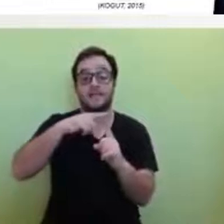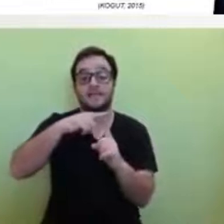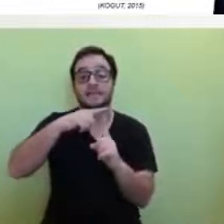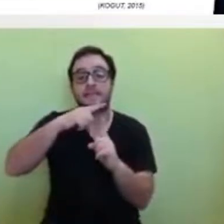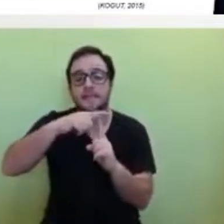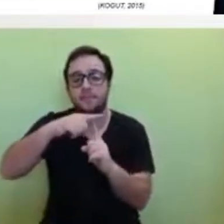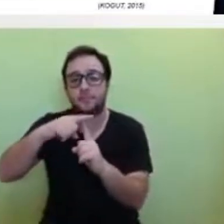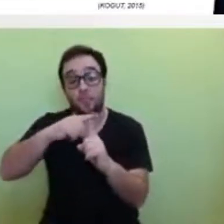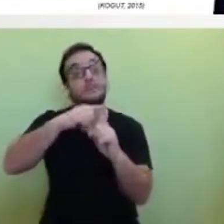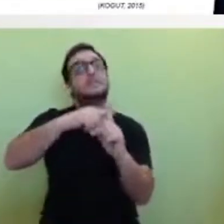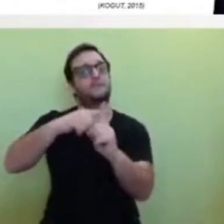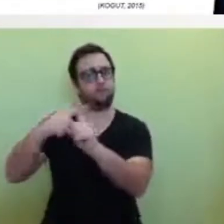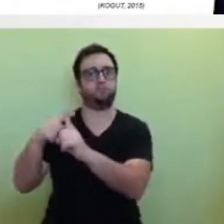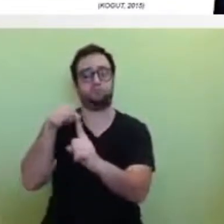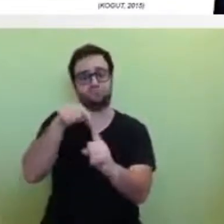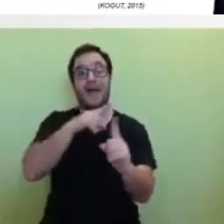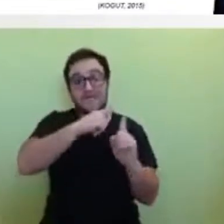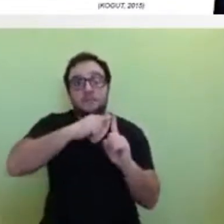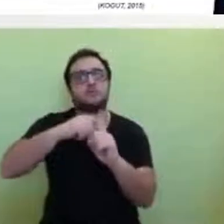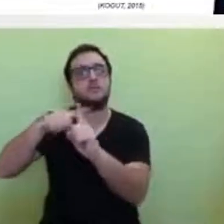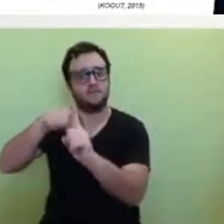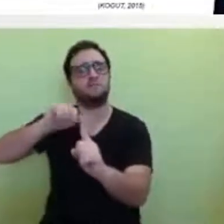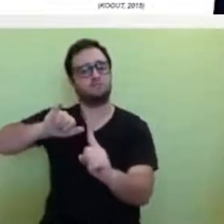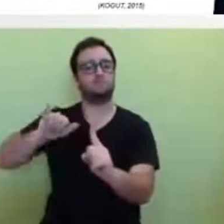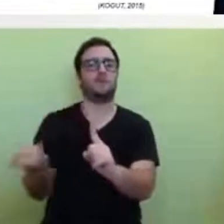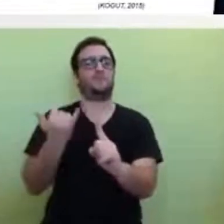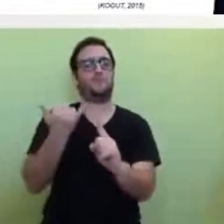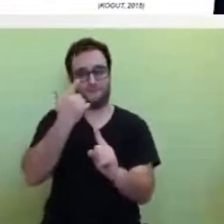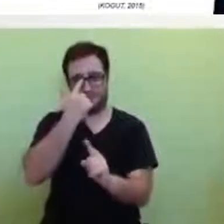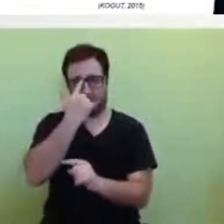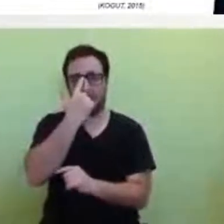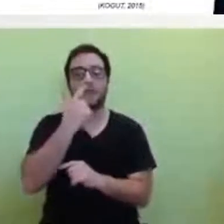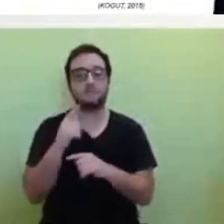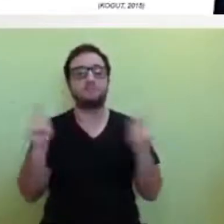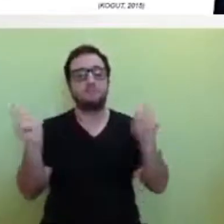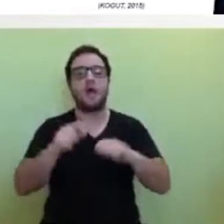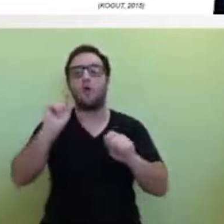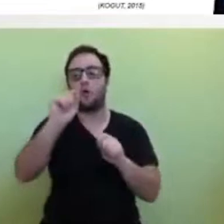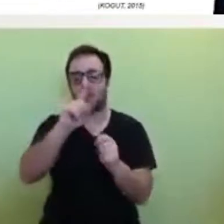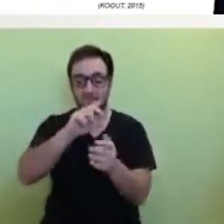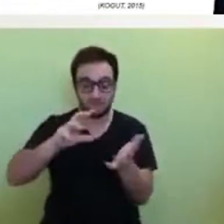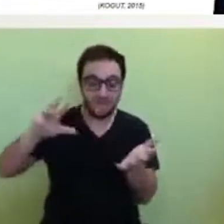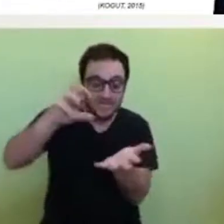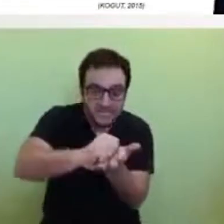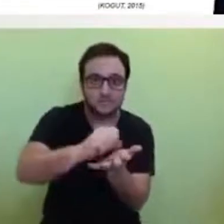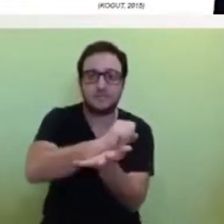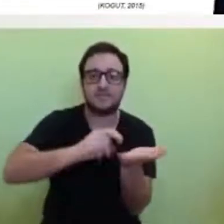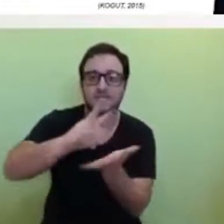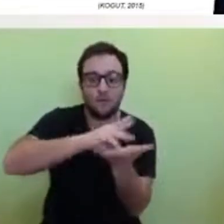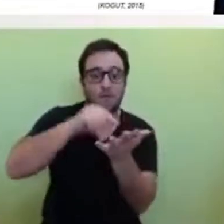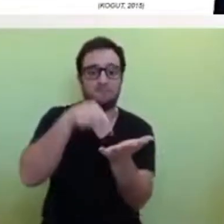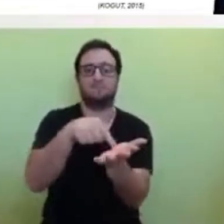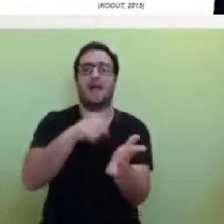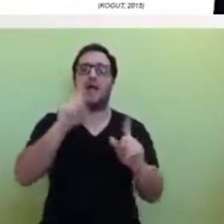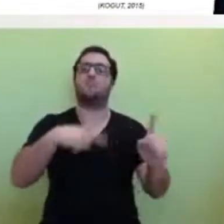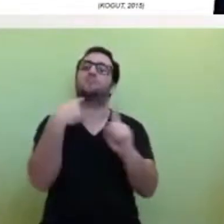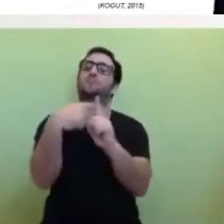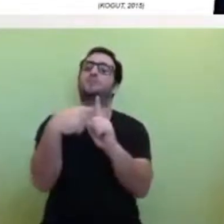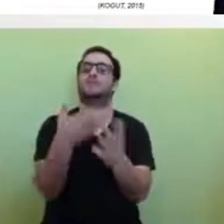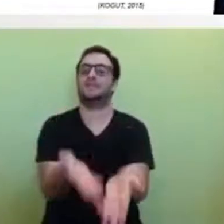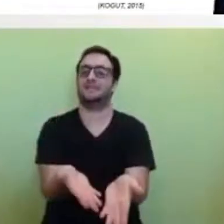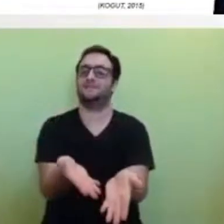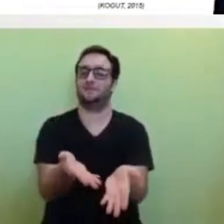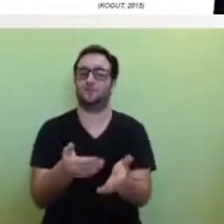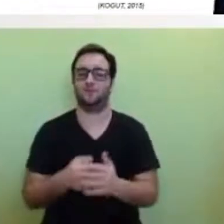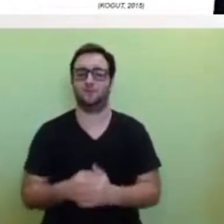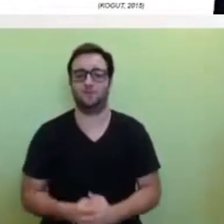aí que ela pode ser representada, ela pode ser escrita, a língua de sinais, quais são as vantagens de usar a escrita de sinais?